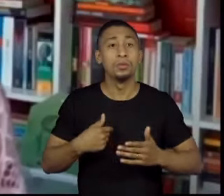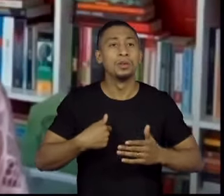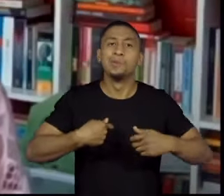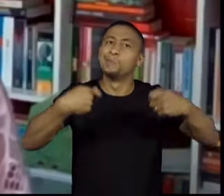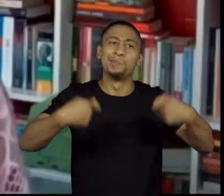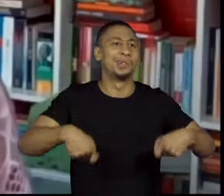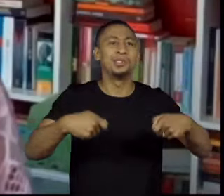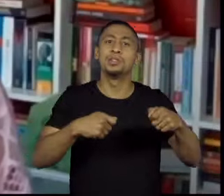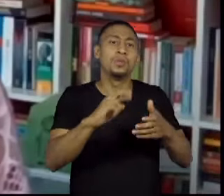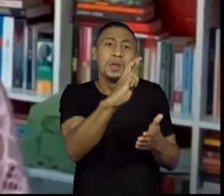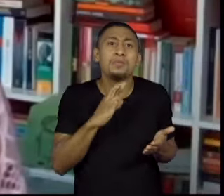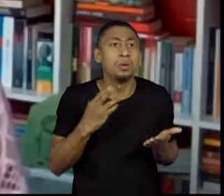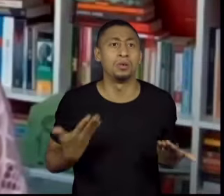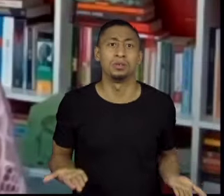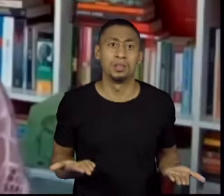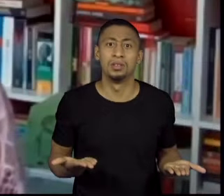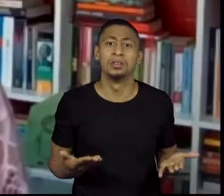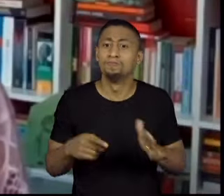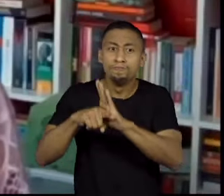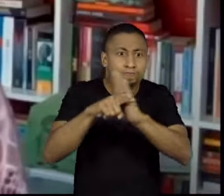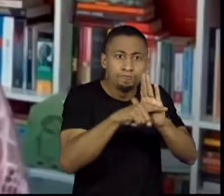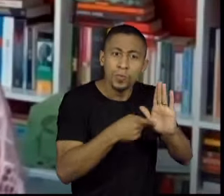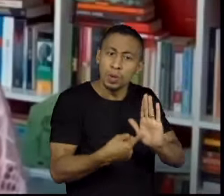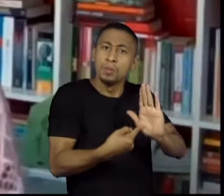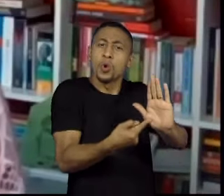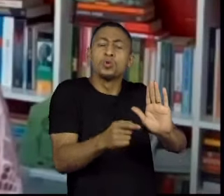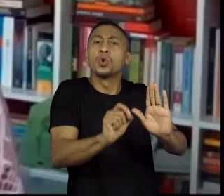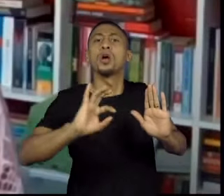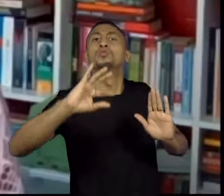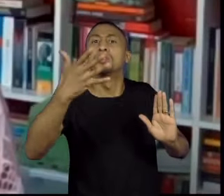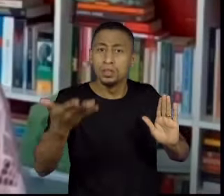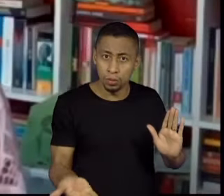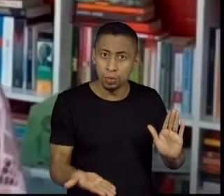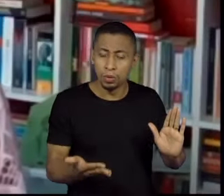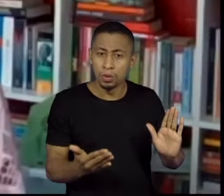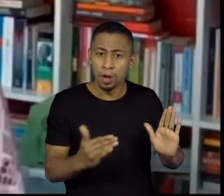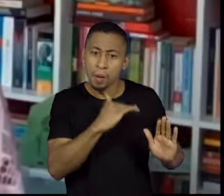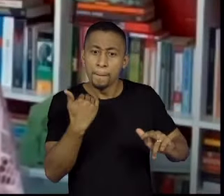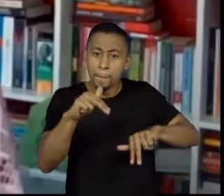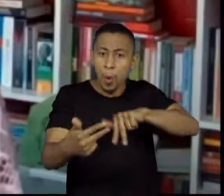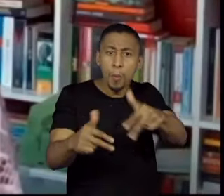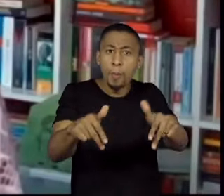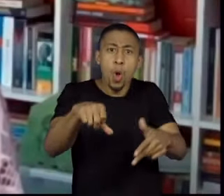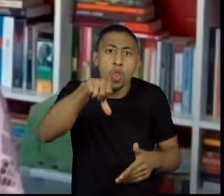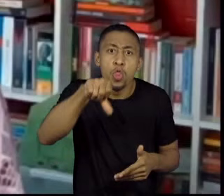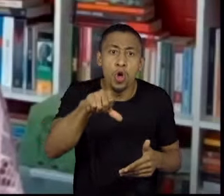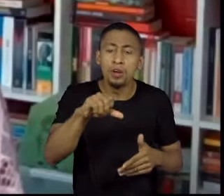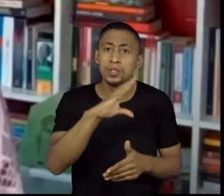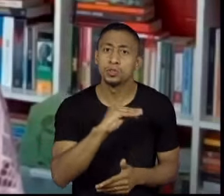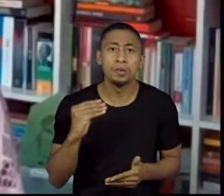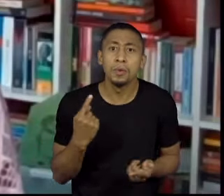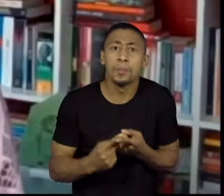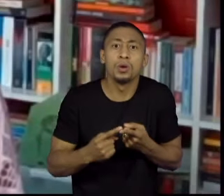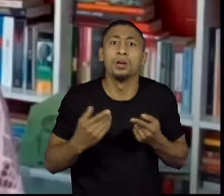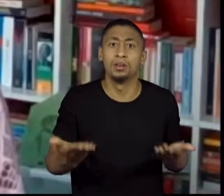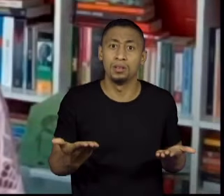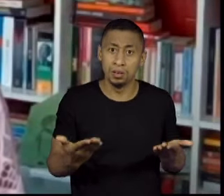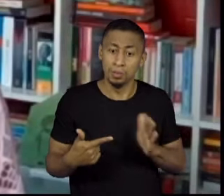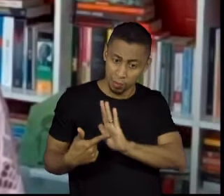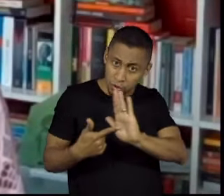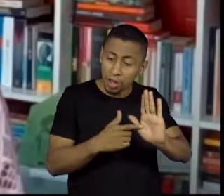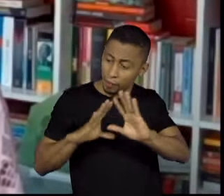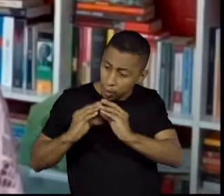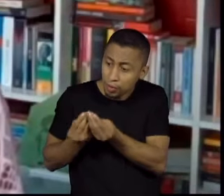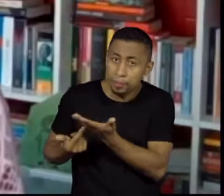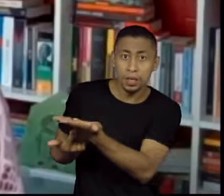inquérito seja dado andamento, seja dado seguimento, para que a gente consiga dar um mínimo de retorno para aqueles que perdemos, né?